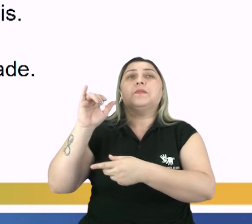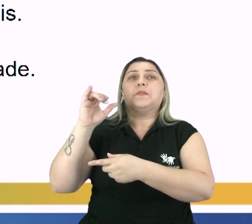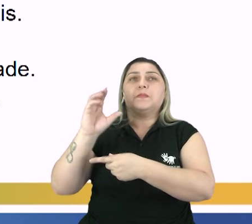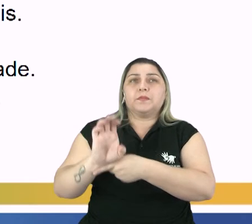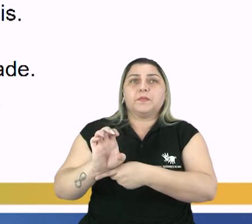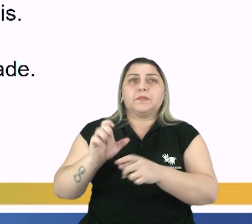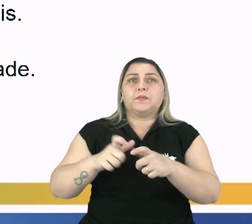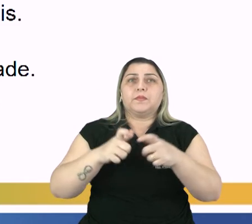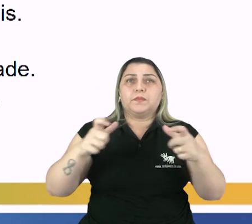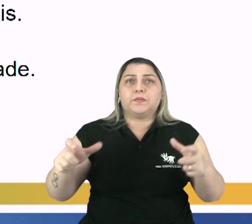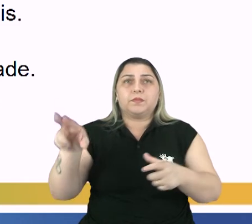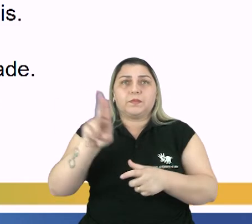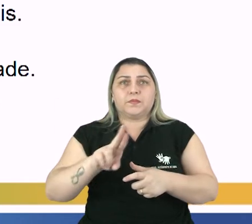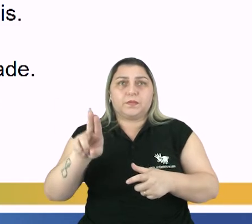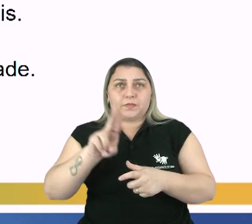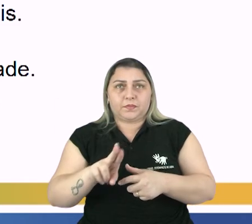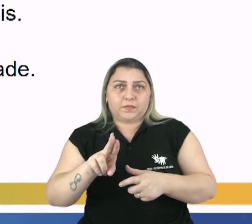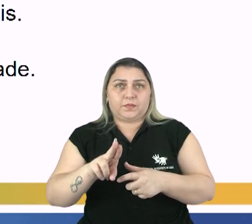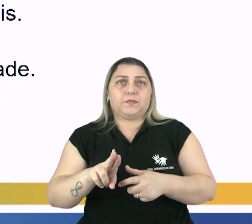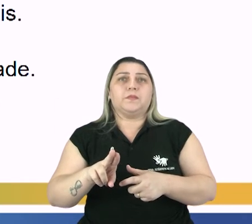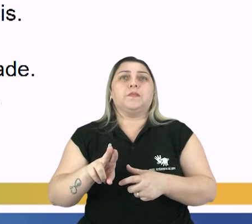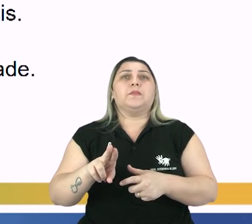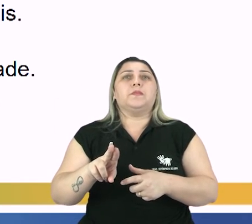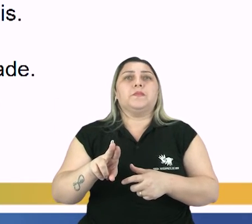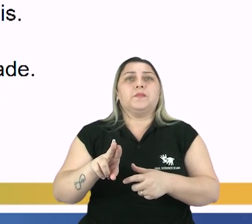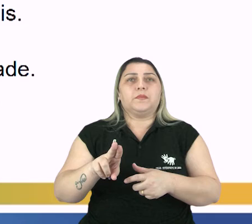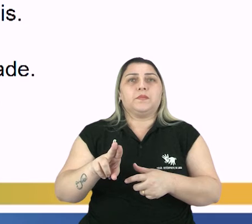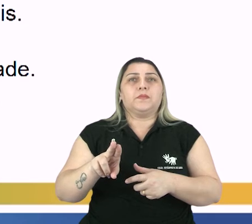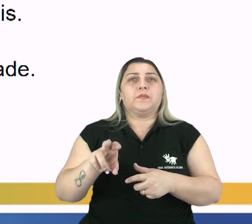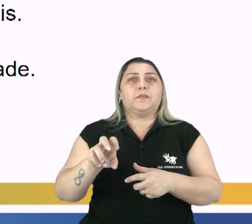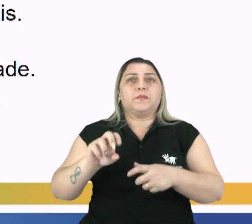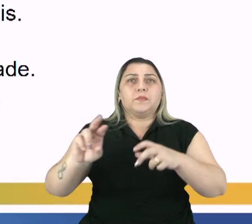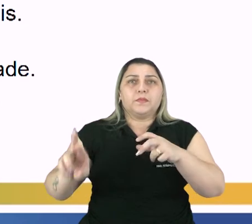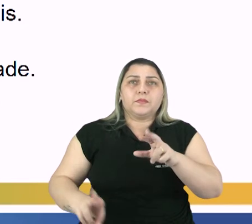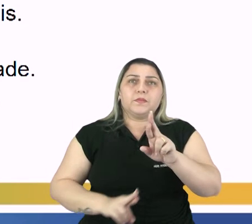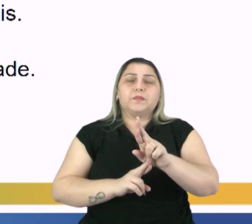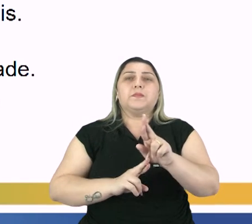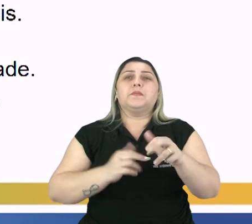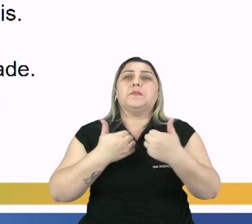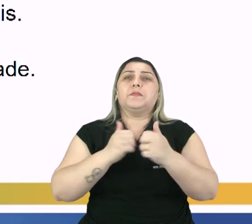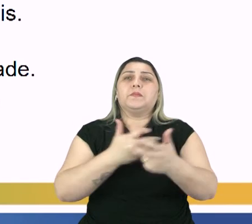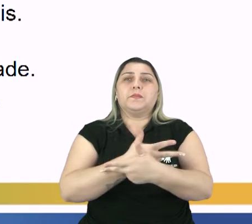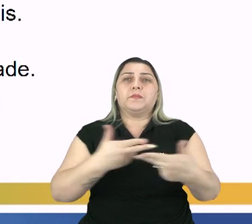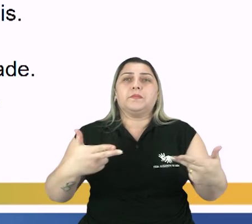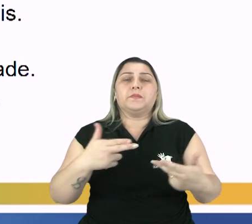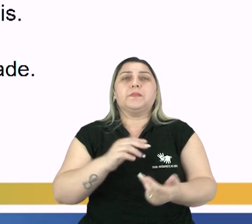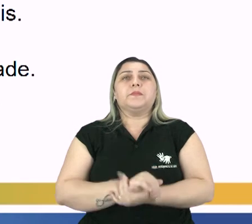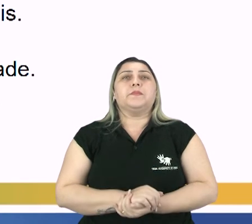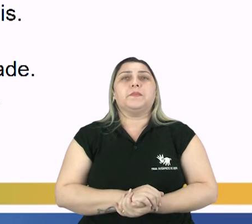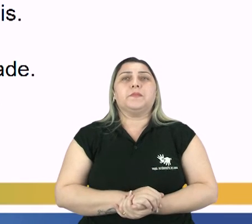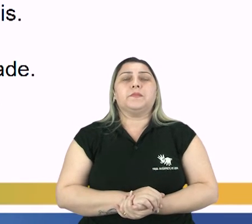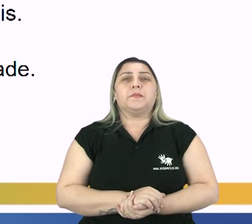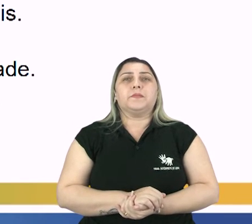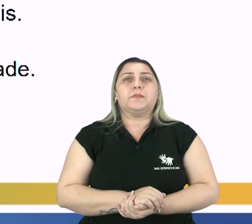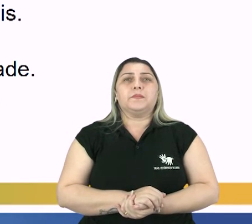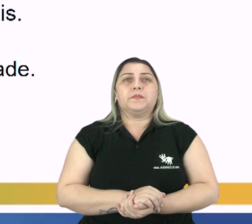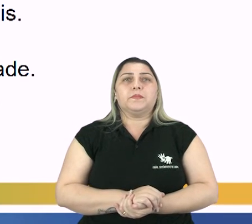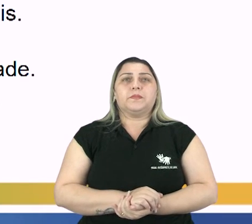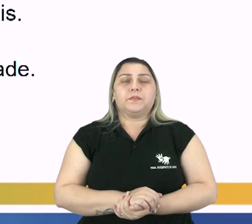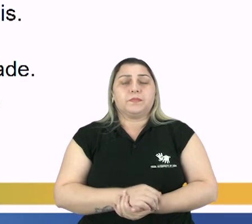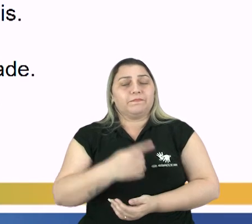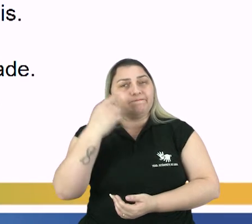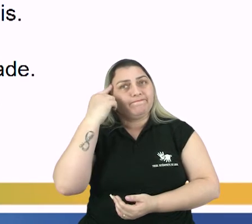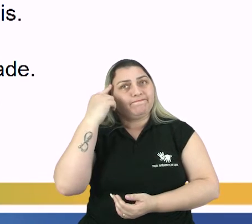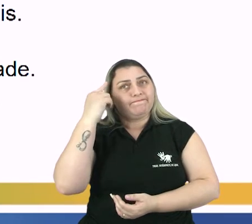eletricidade. Letra E, crescimento do uso de fontes sustentáveis nos transportes. Dá mais uma